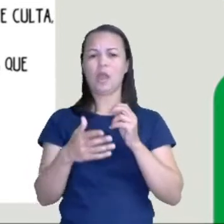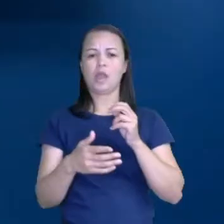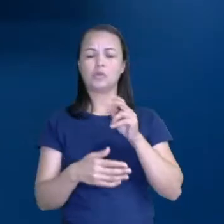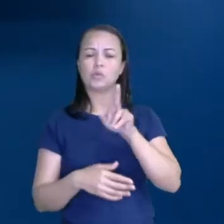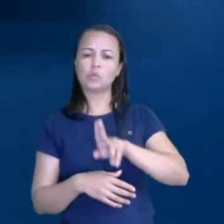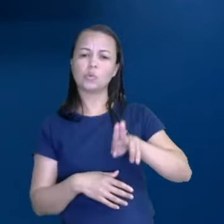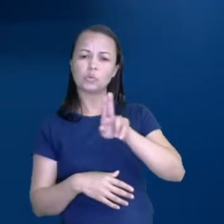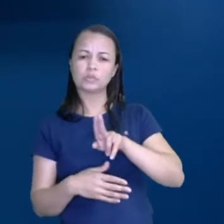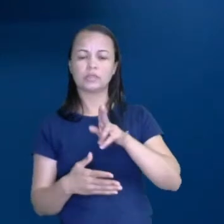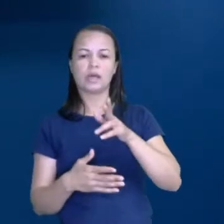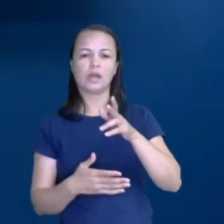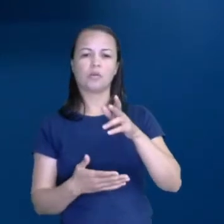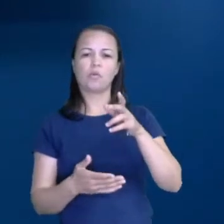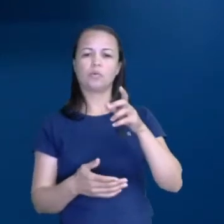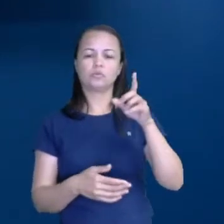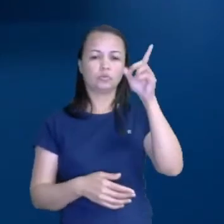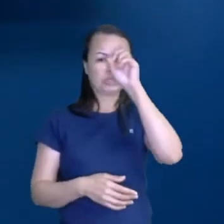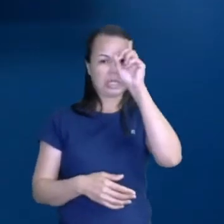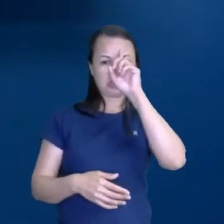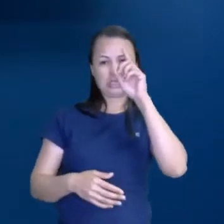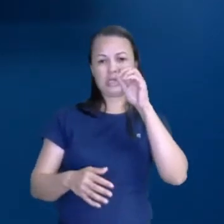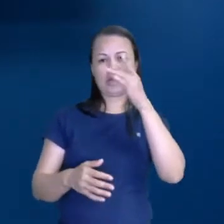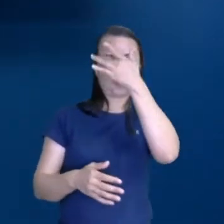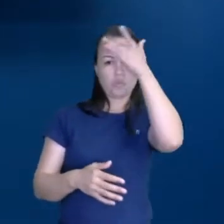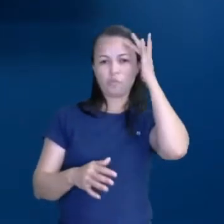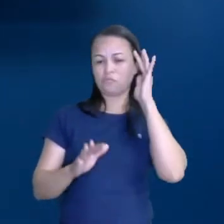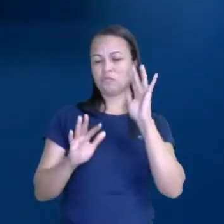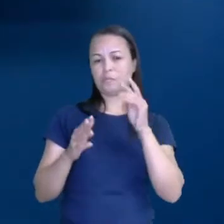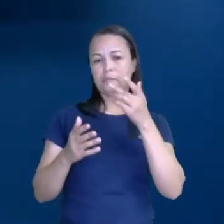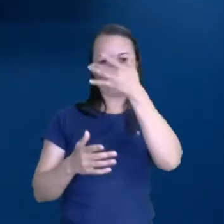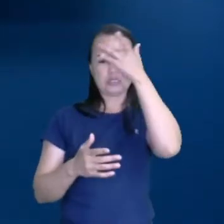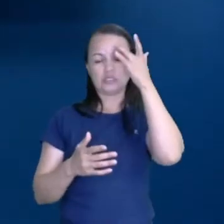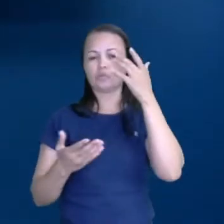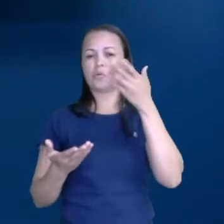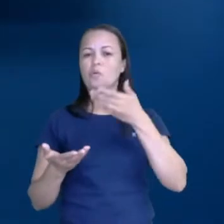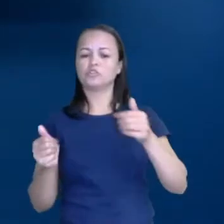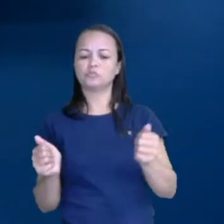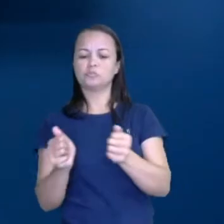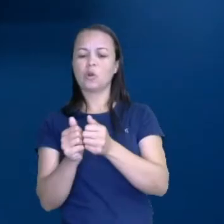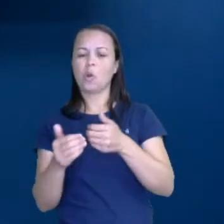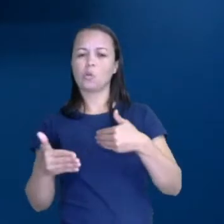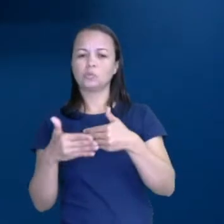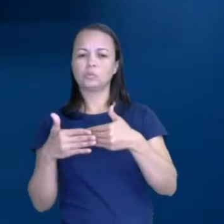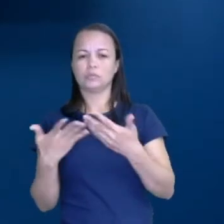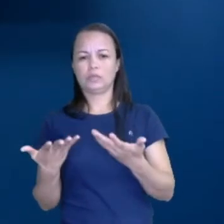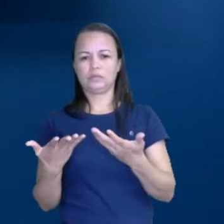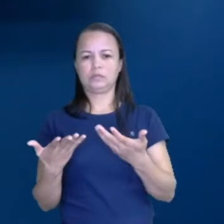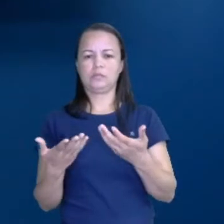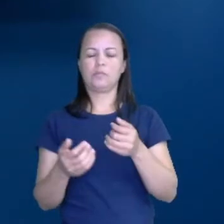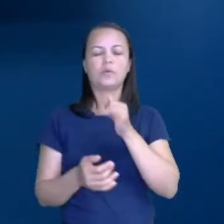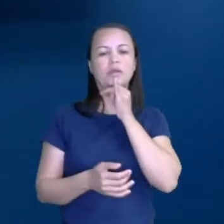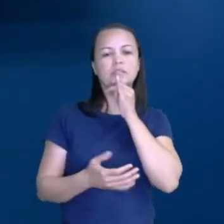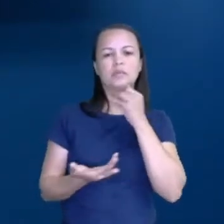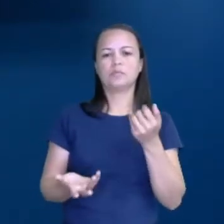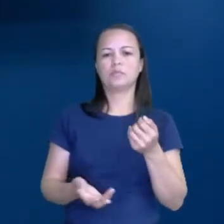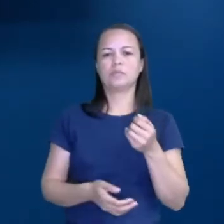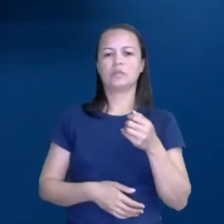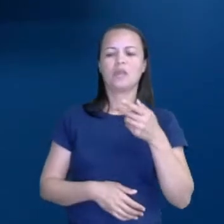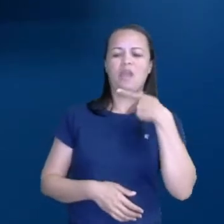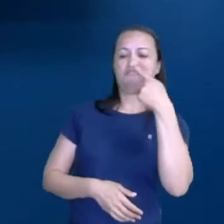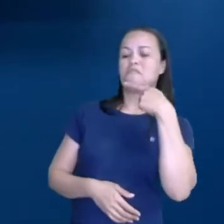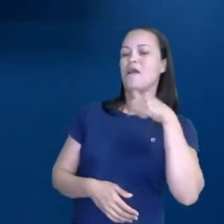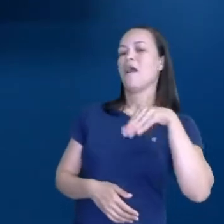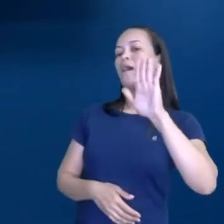com pessoas próximas. Por exemplo, fala garoto, beleza? Então, eu vou dizer a mesma coisa agora